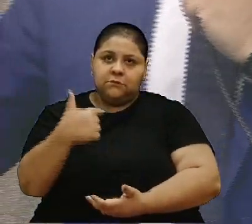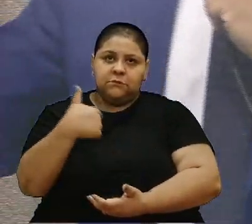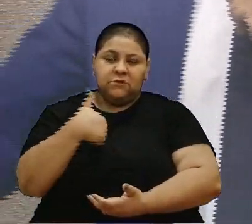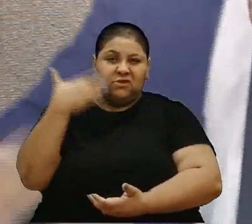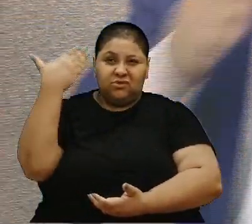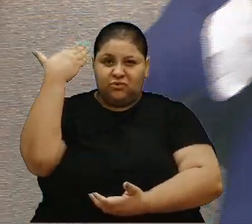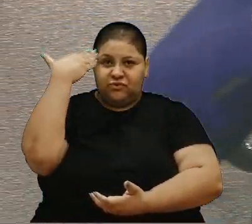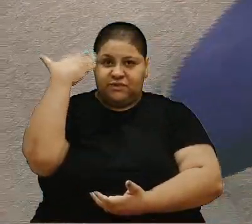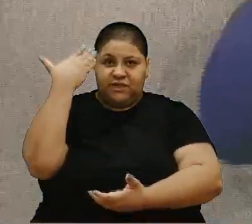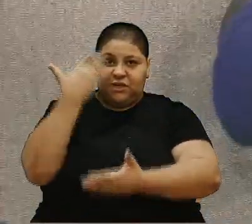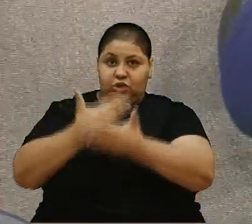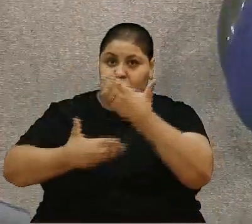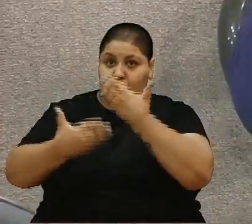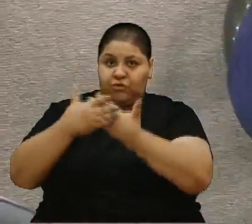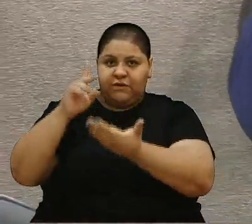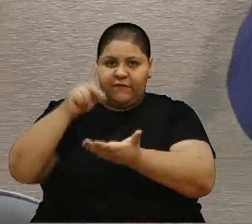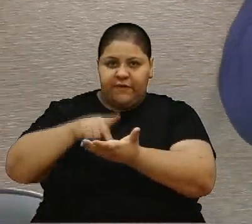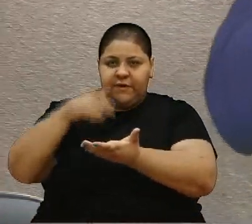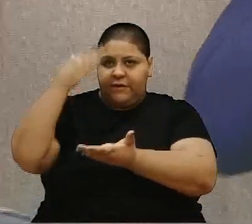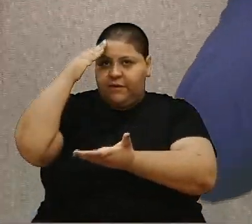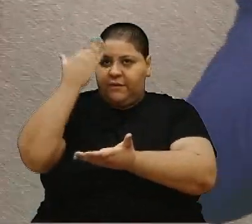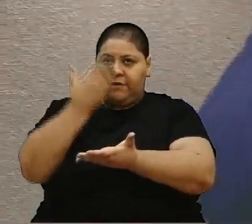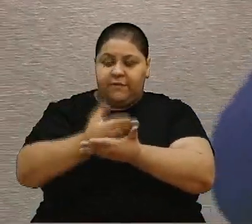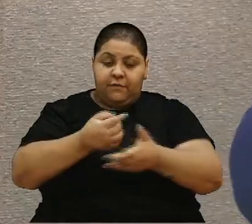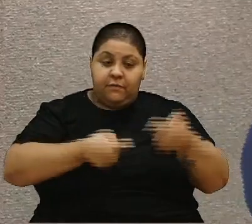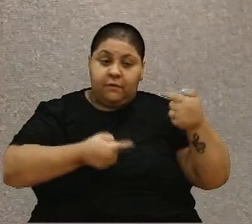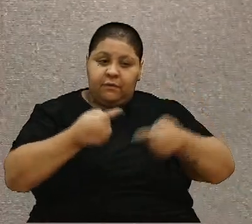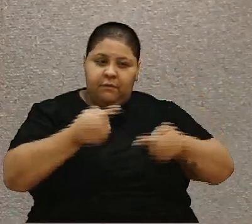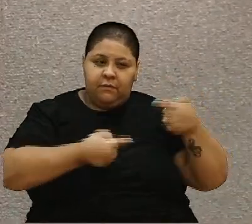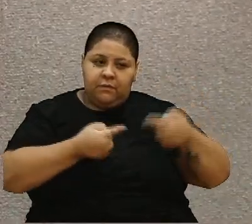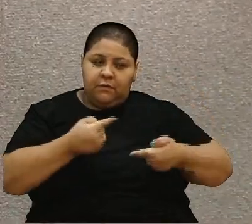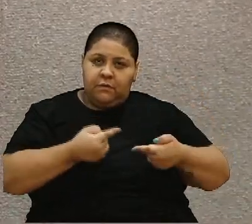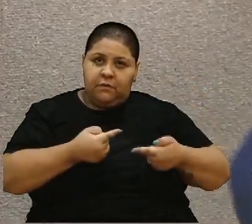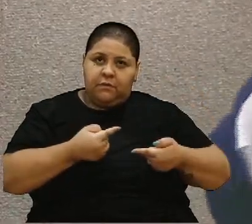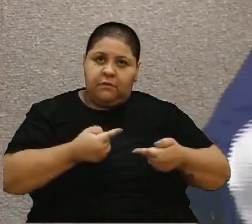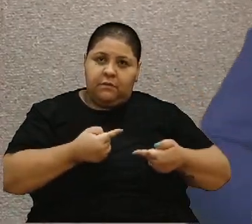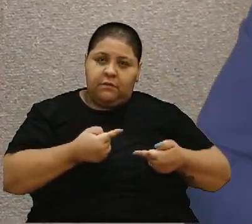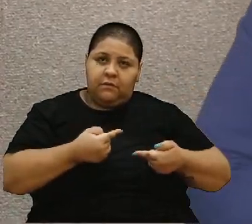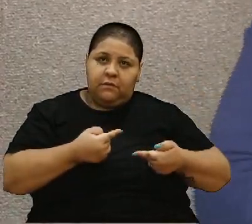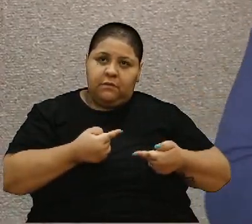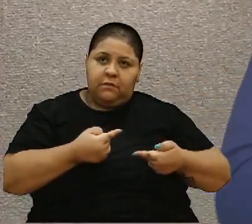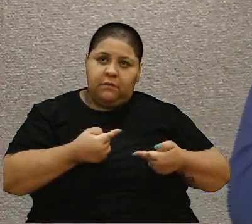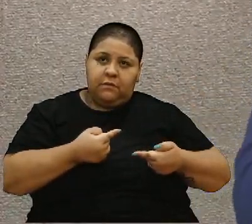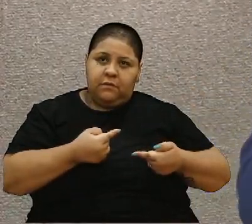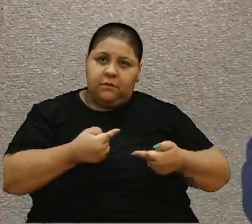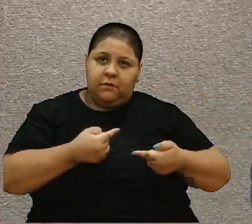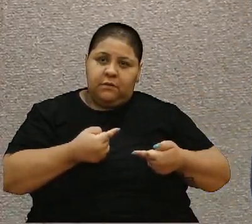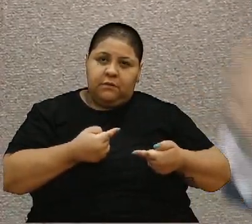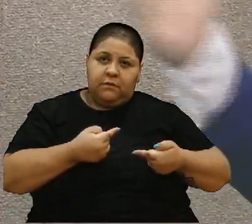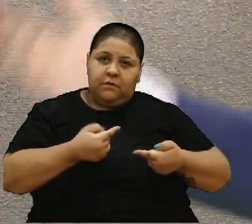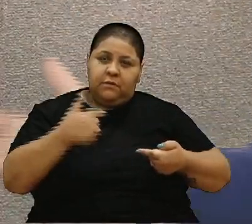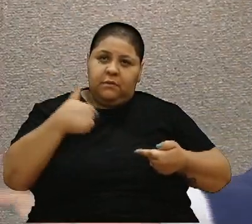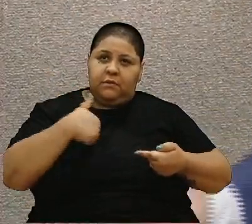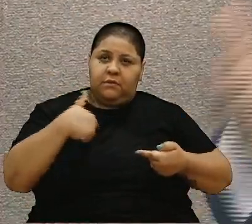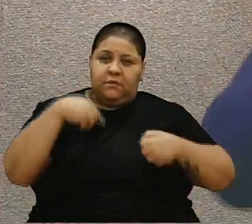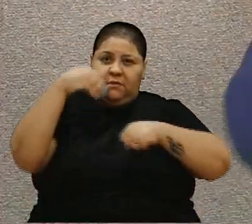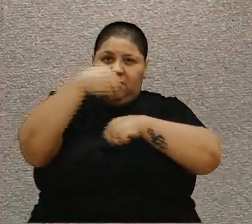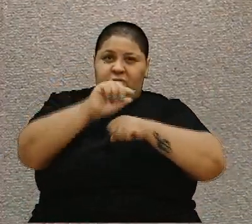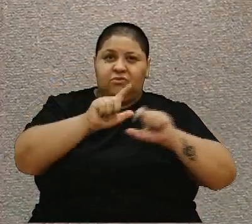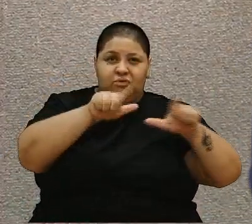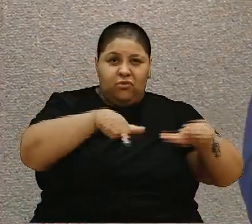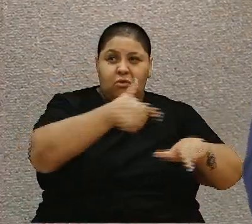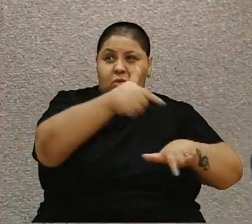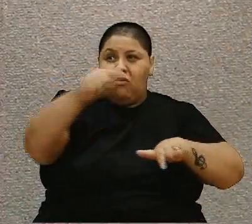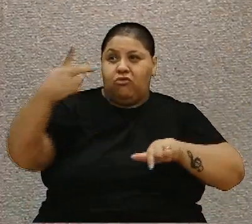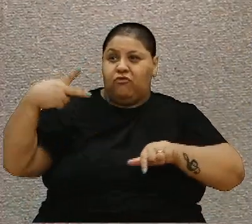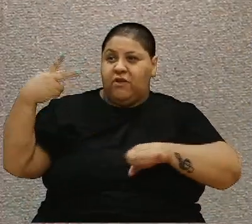toda a verdade e acredito que o debate ele vai rumar para um sentido, né? No caso, eu sugiro um lugar, o outro vereador